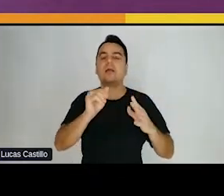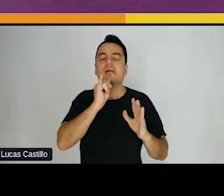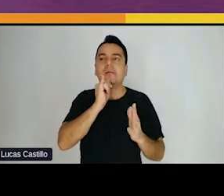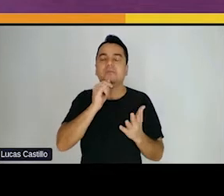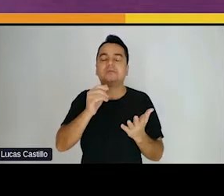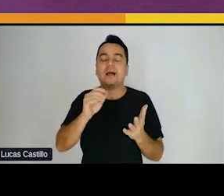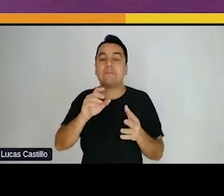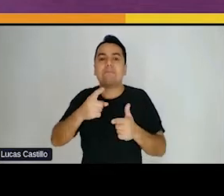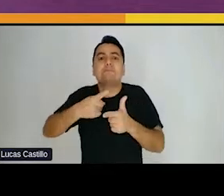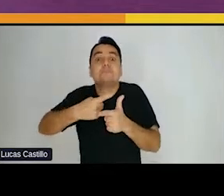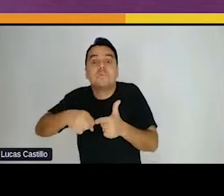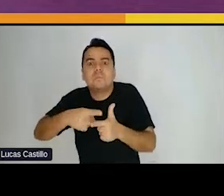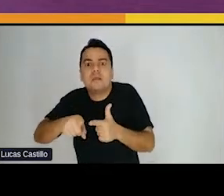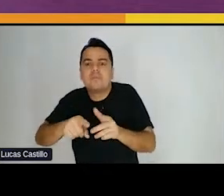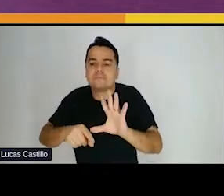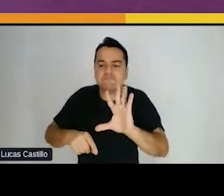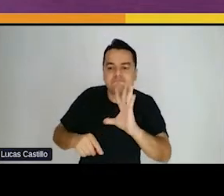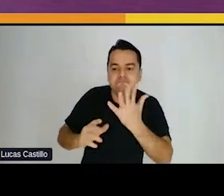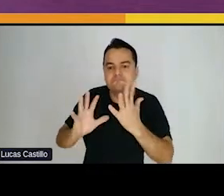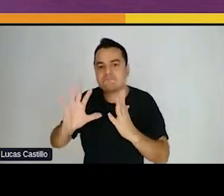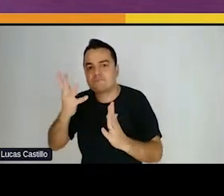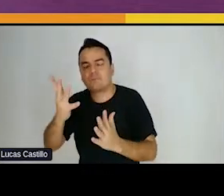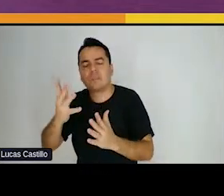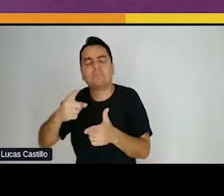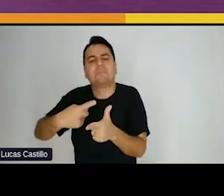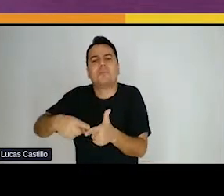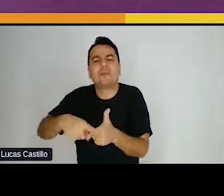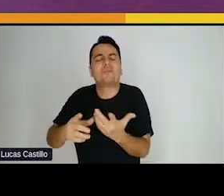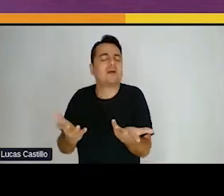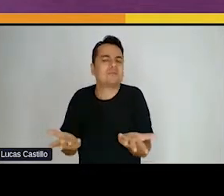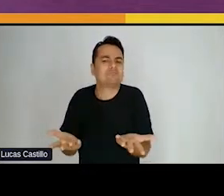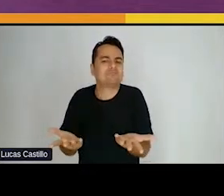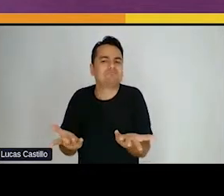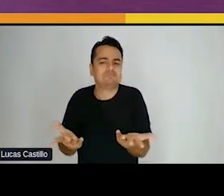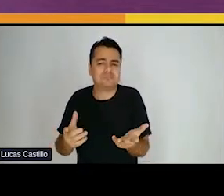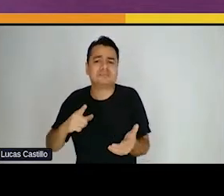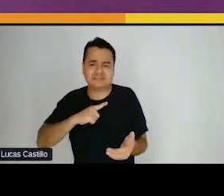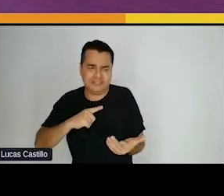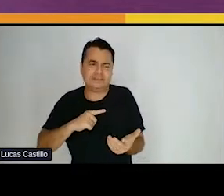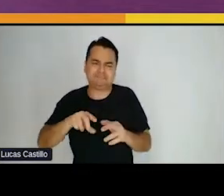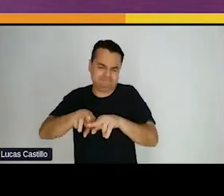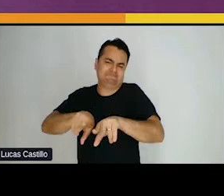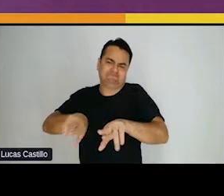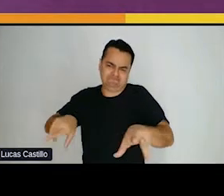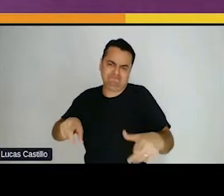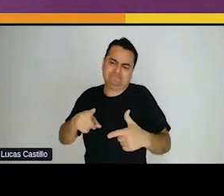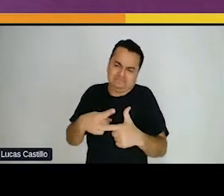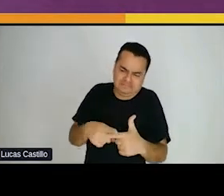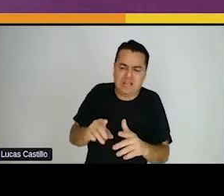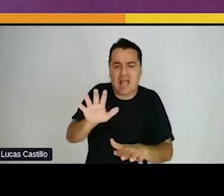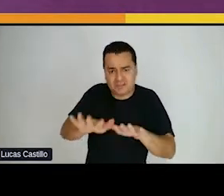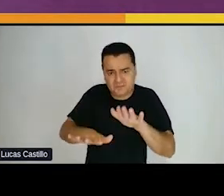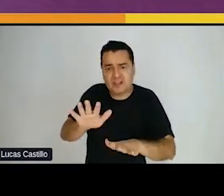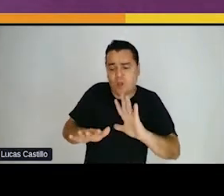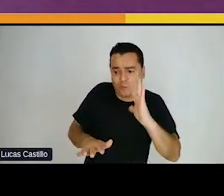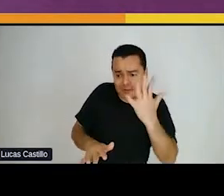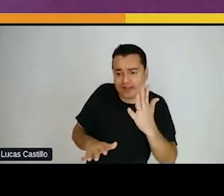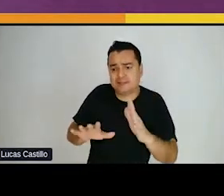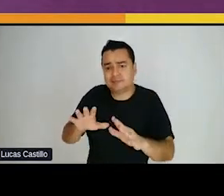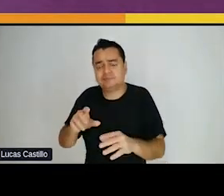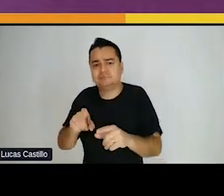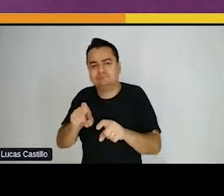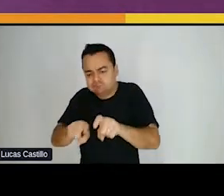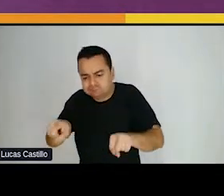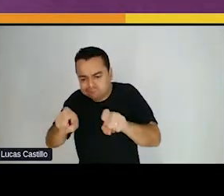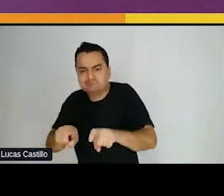desafios inerentes ao problema de tradução, né? Seriam aí os desafios de máquina de